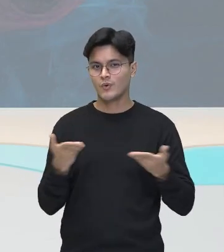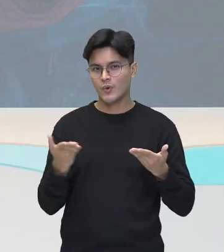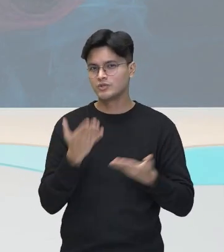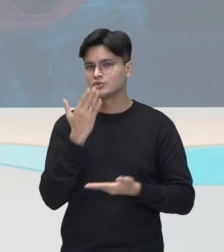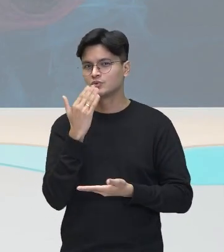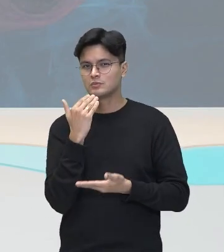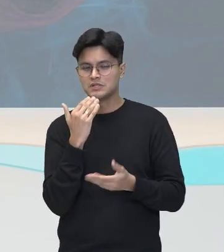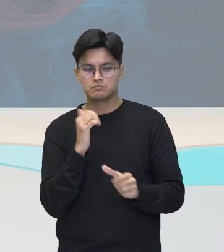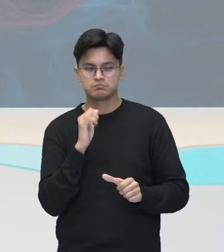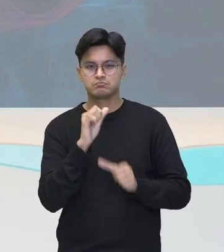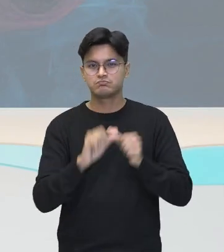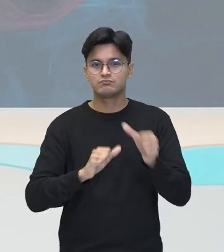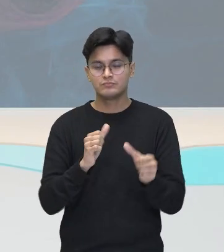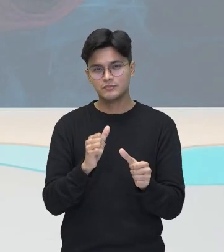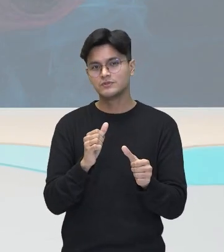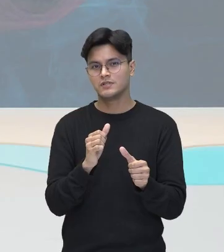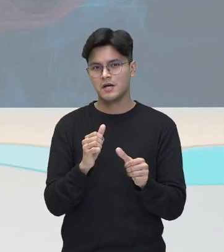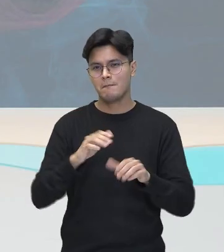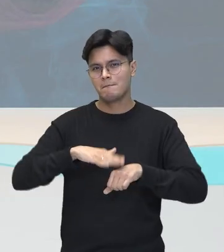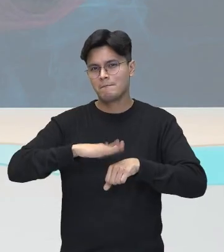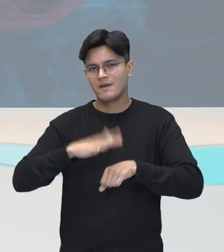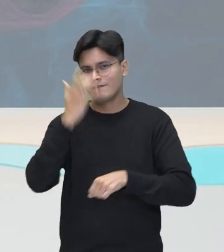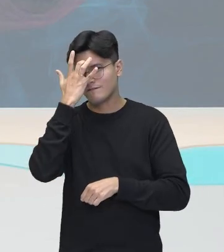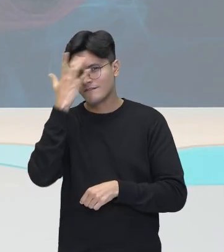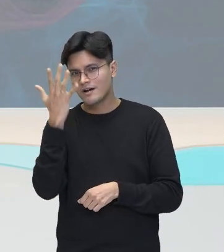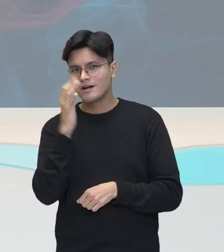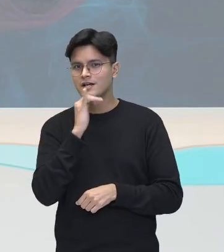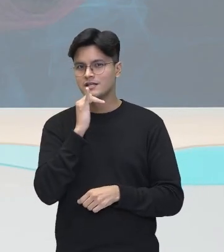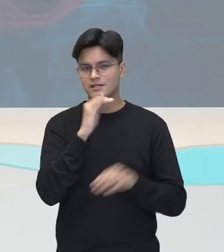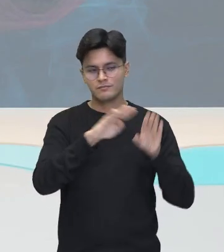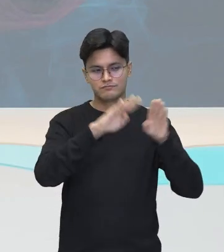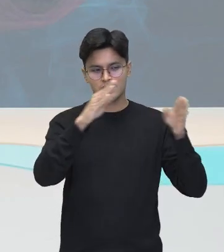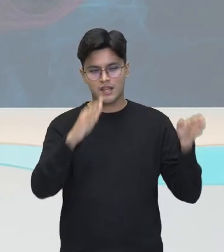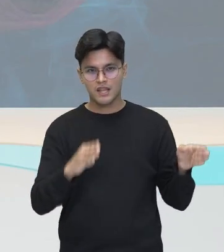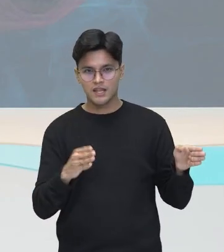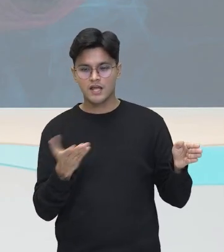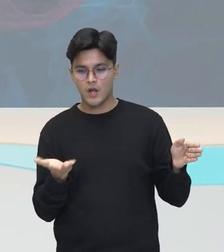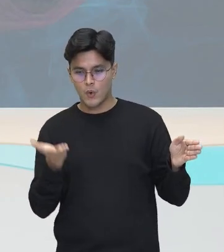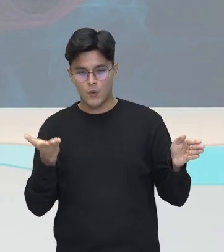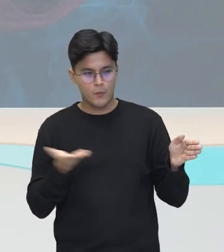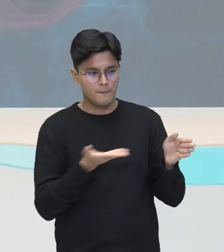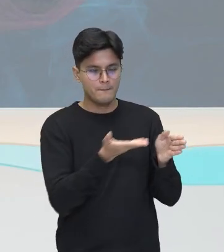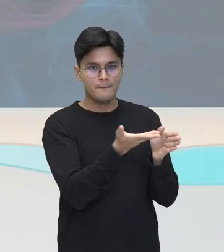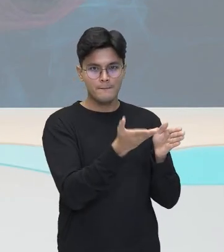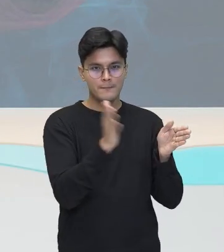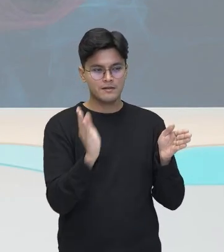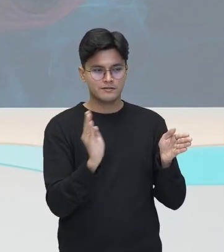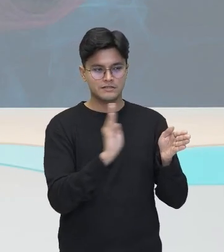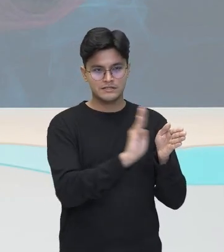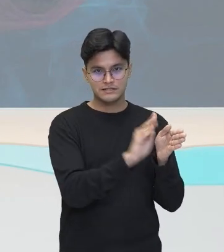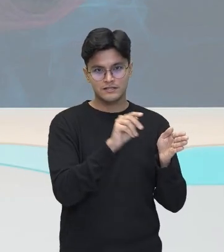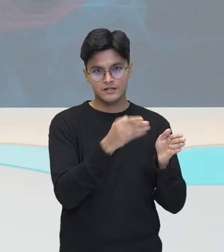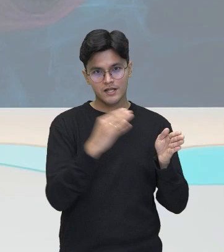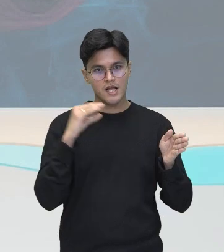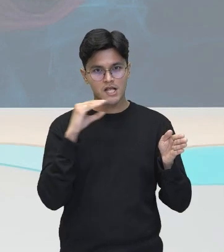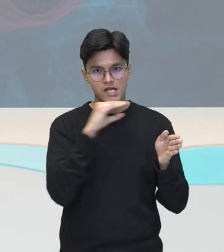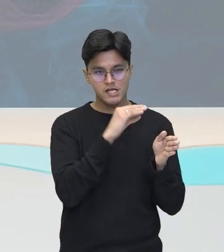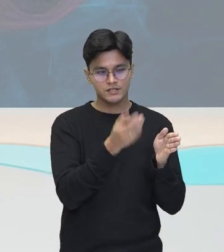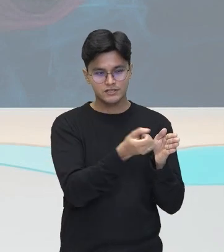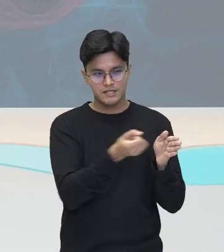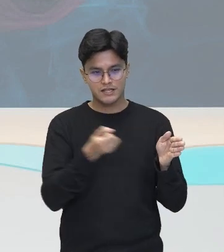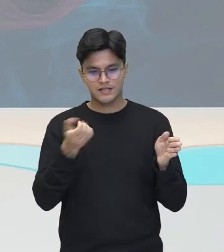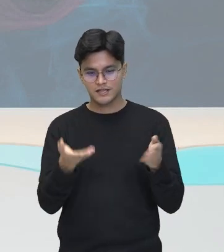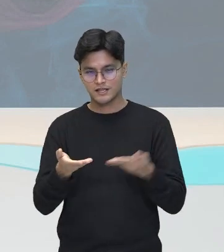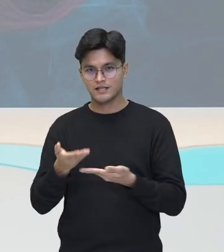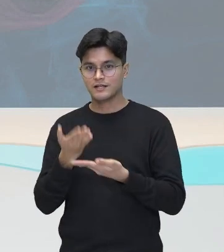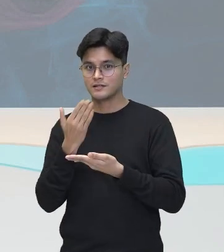né, teclou ali, ligou, tá chegando, fast food direto, né. Outro dia eu estava vendo